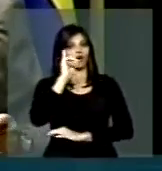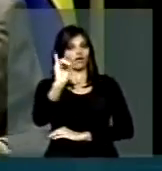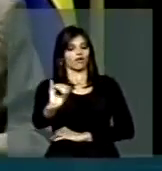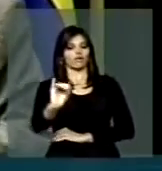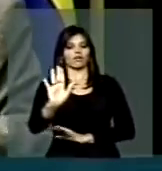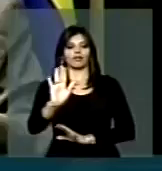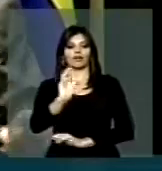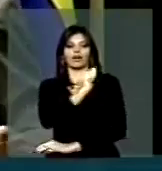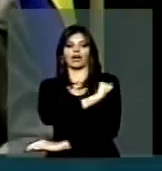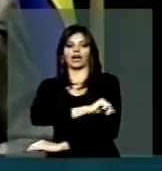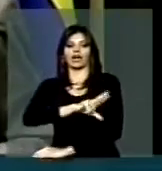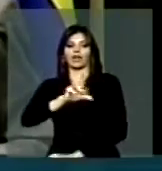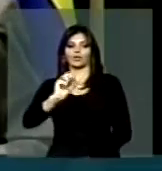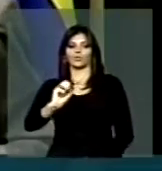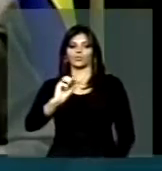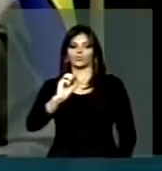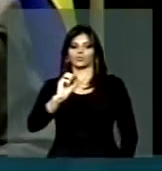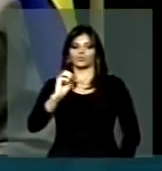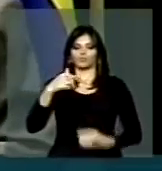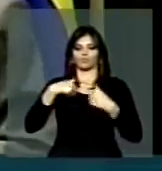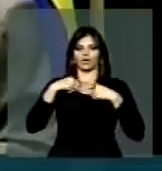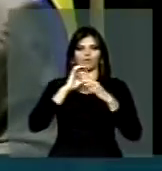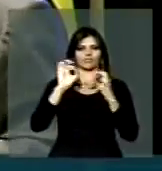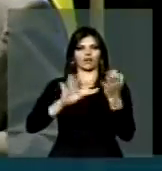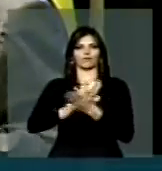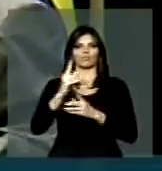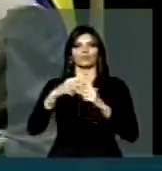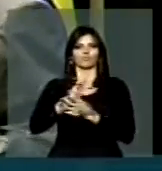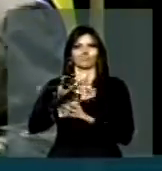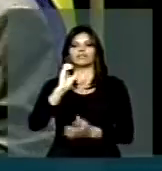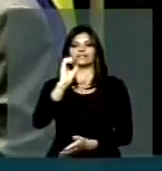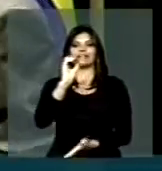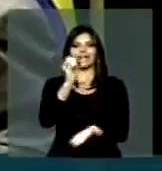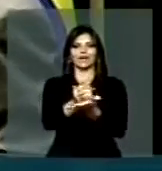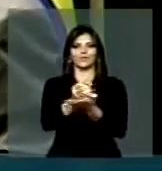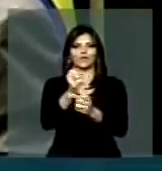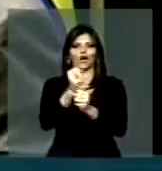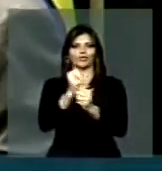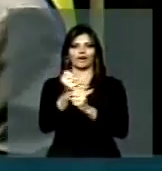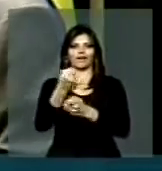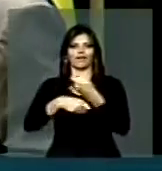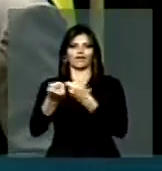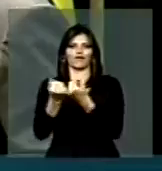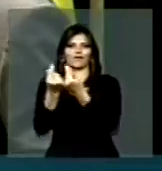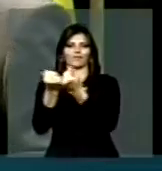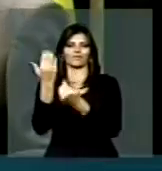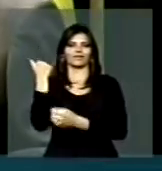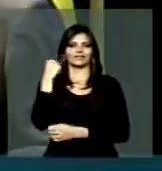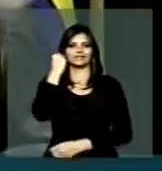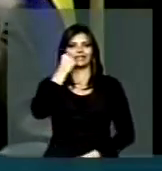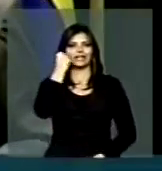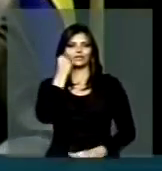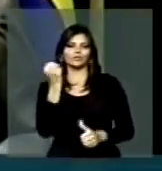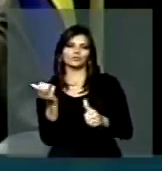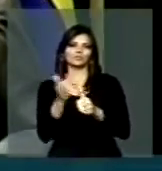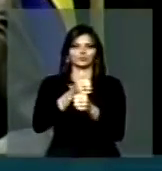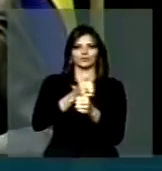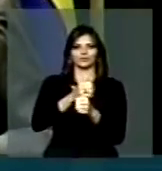não é meu aluno, que eu te daria 0 em economia. Como eu era senador também, eu tinha liberdade, e ele era suplente senador, na